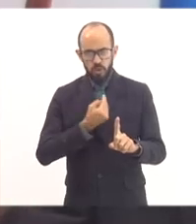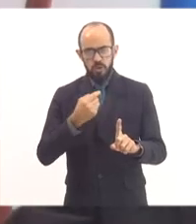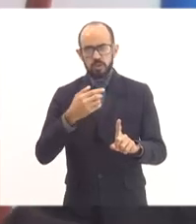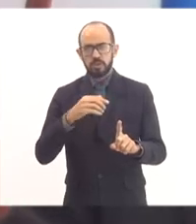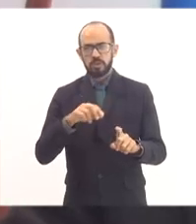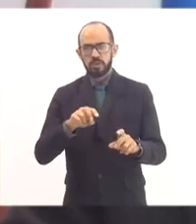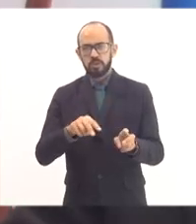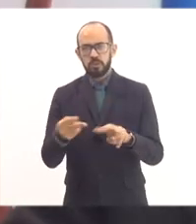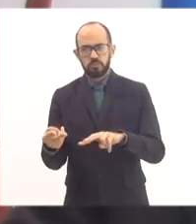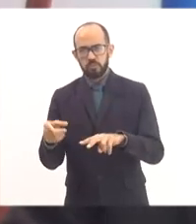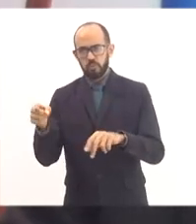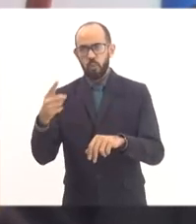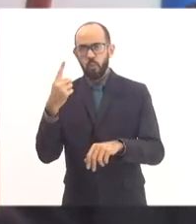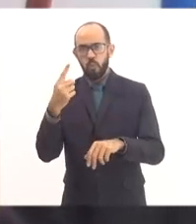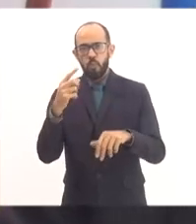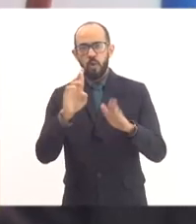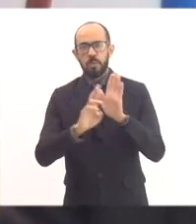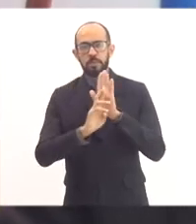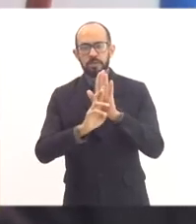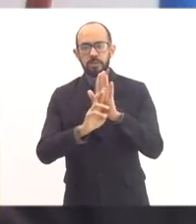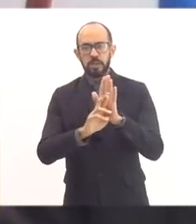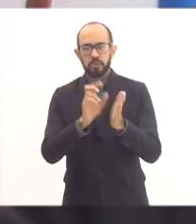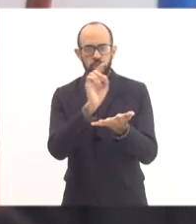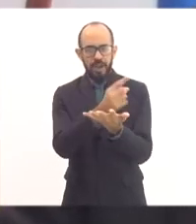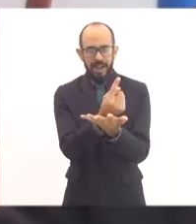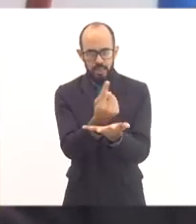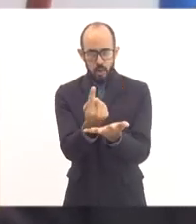para um representante por caso.